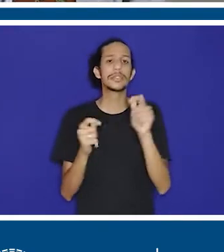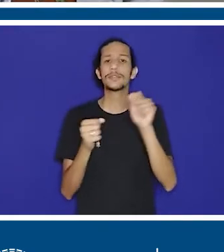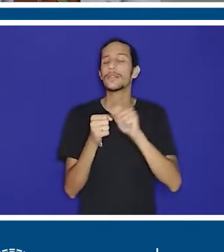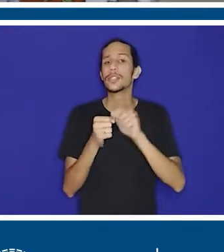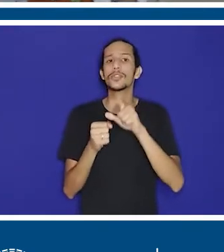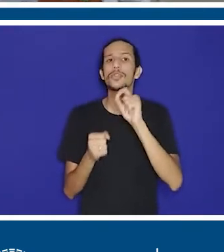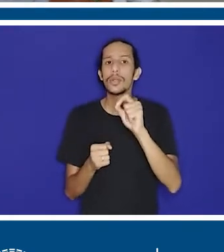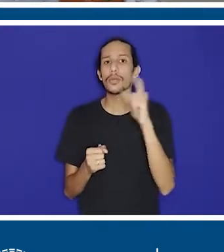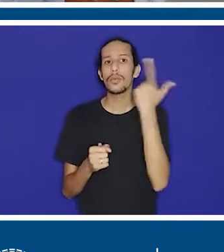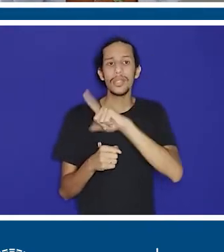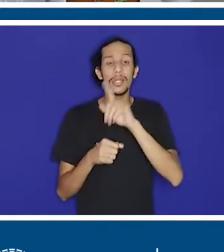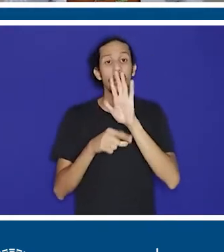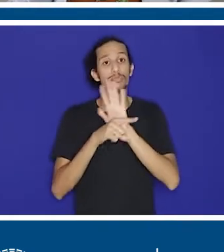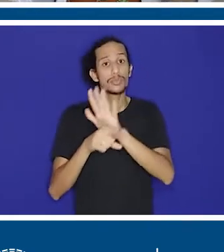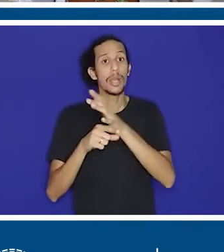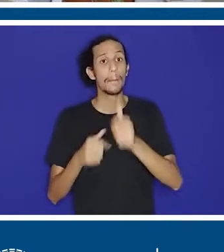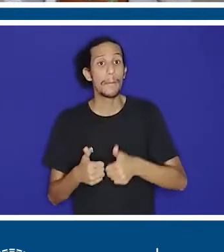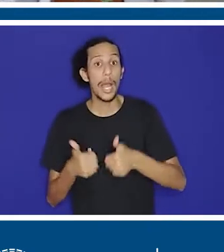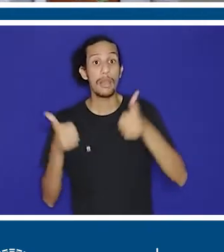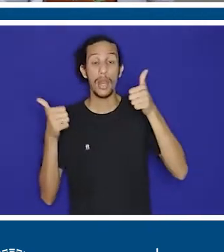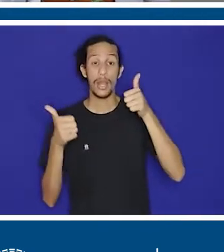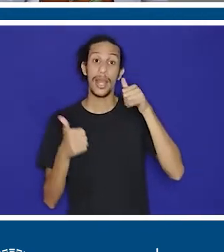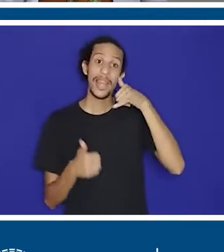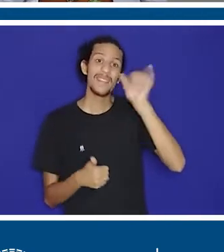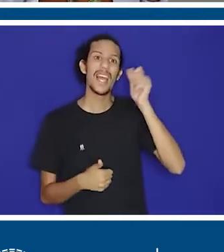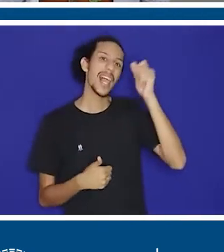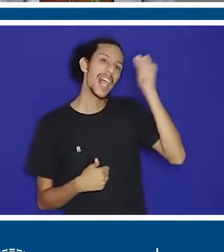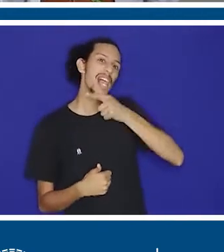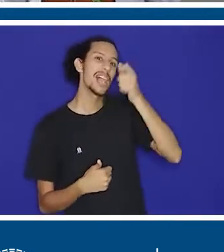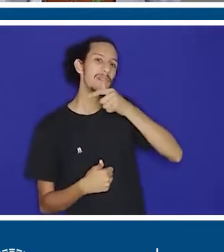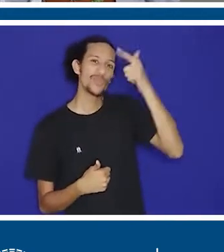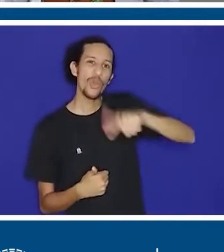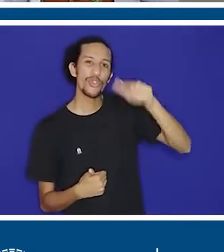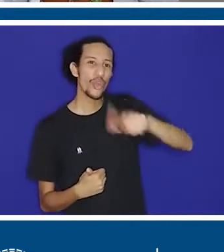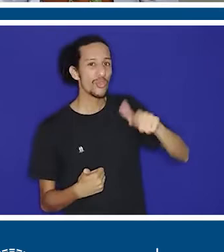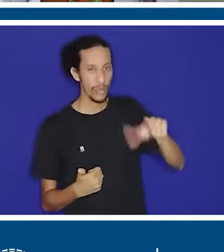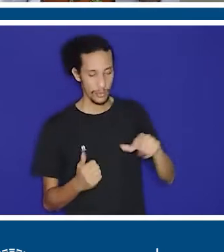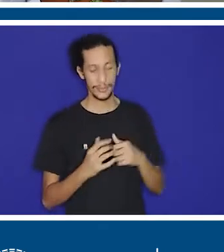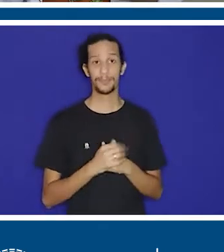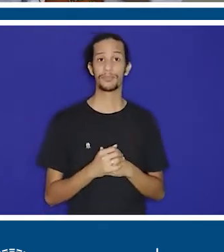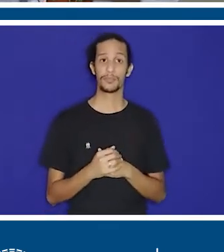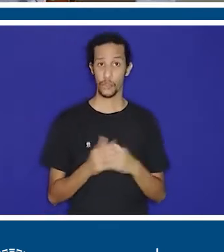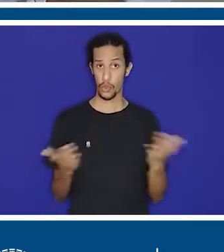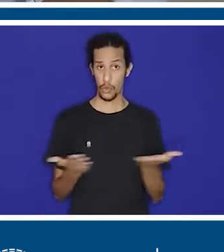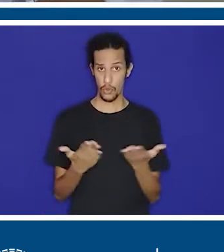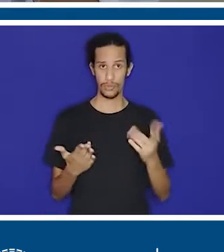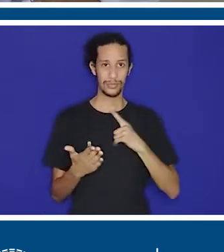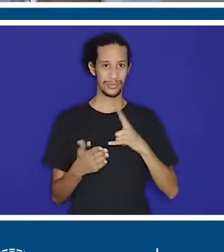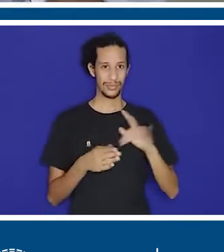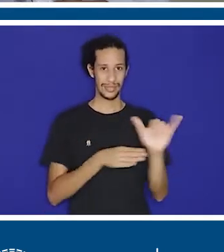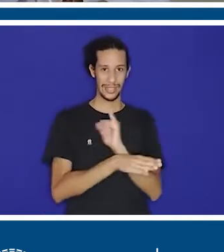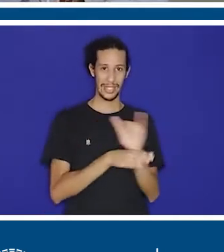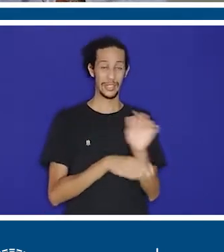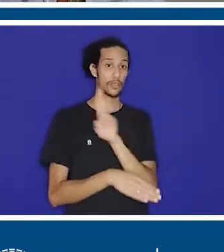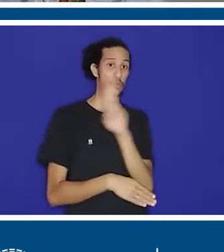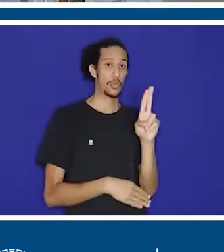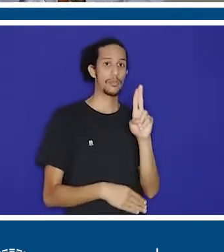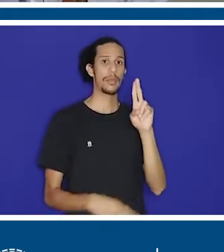fazer para melhorar essa questão sem medicalizar. A gente tem hoje um recurso que é a